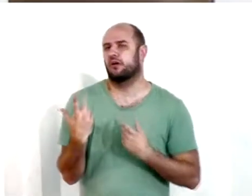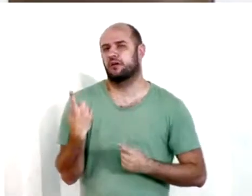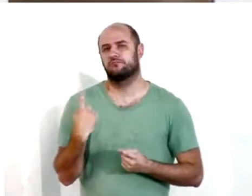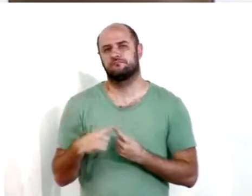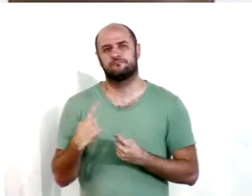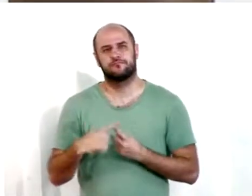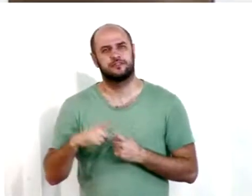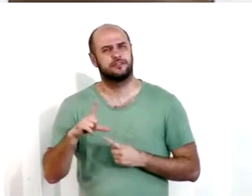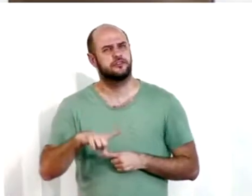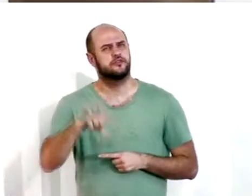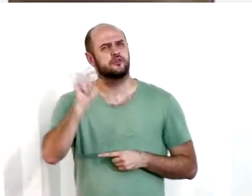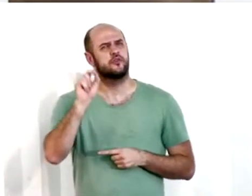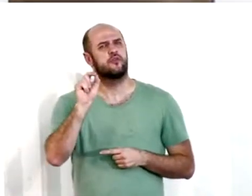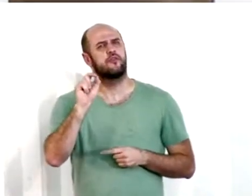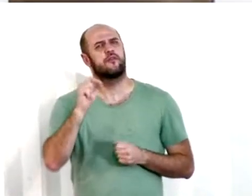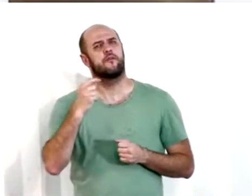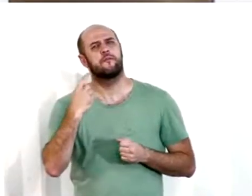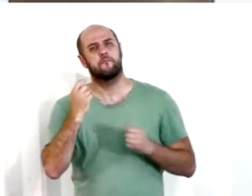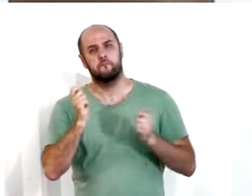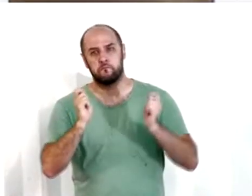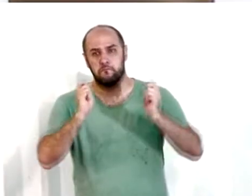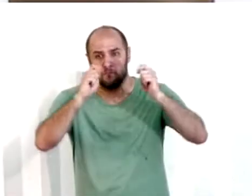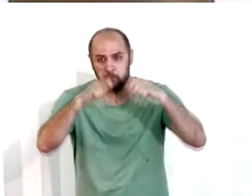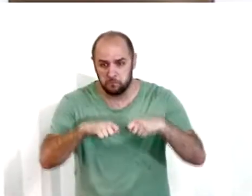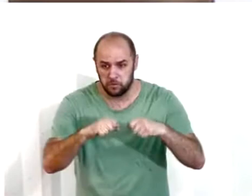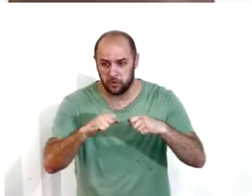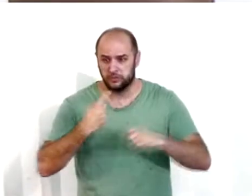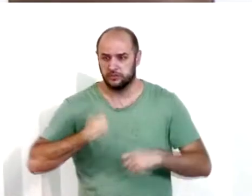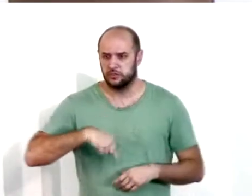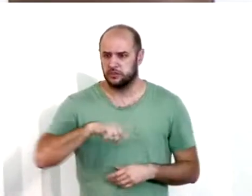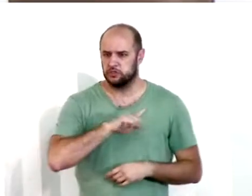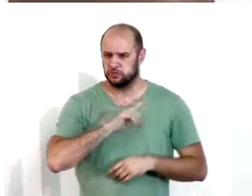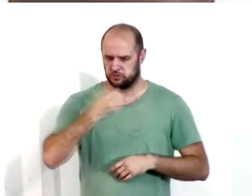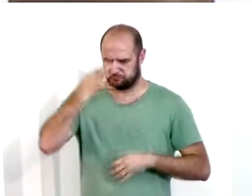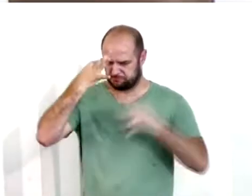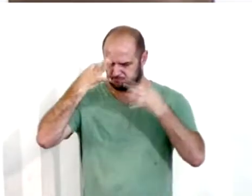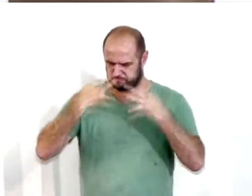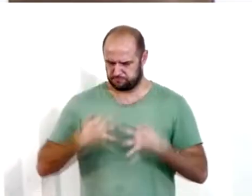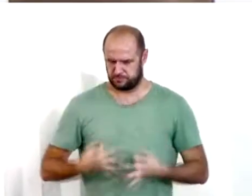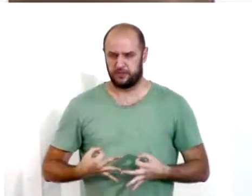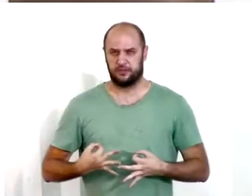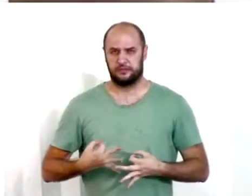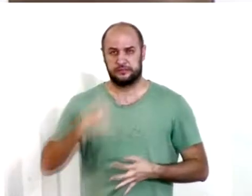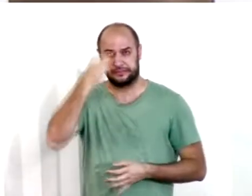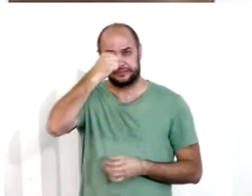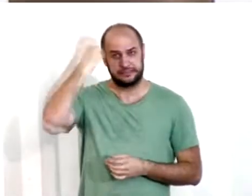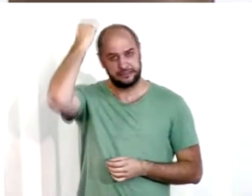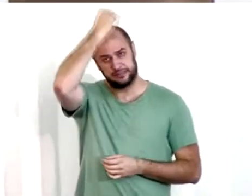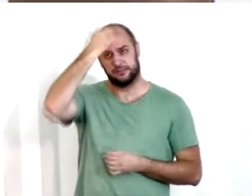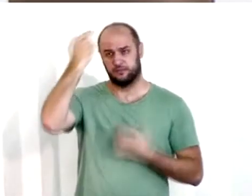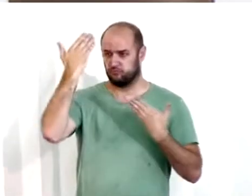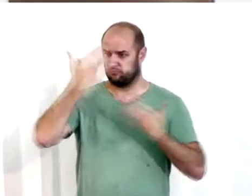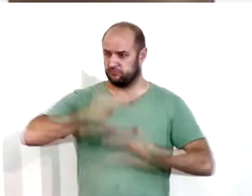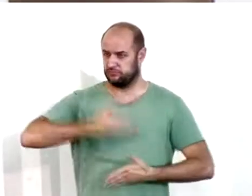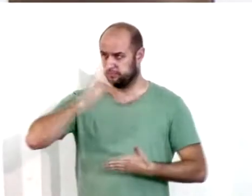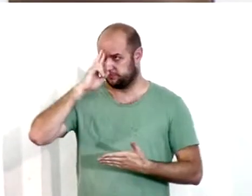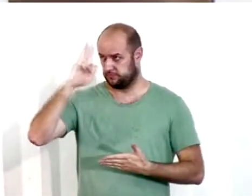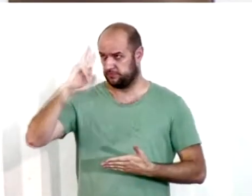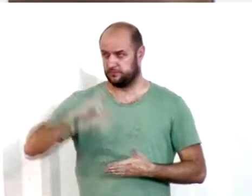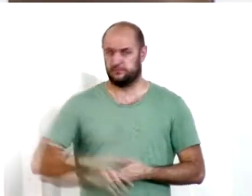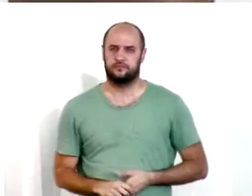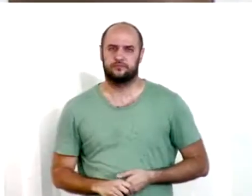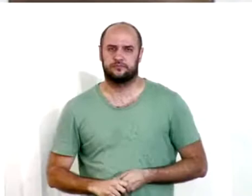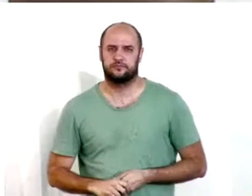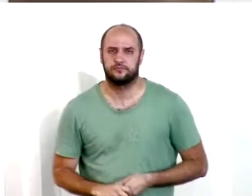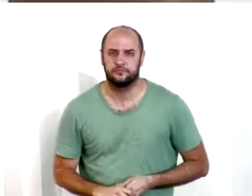dizendo que é para que possamos ser irrepreensíveis e santos perante Ele. E